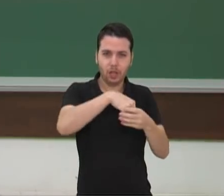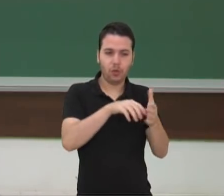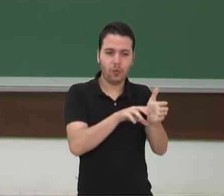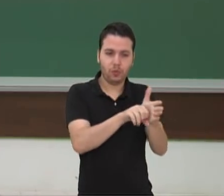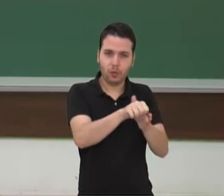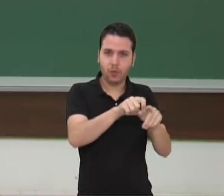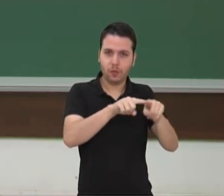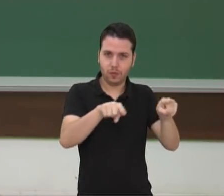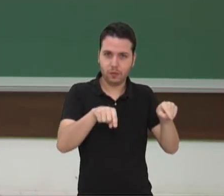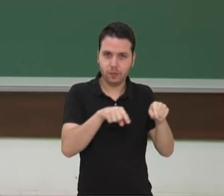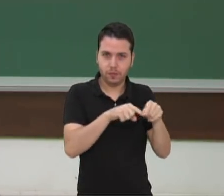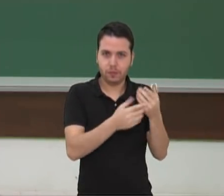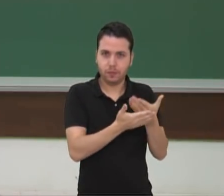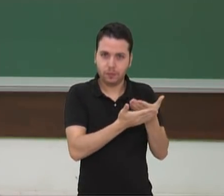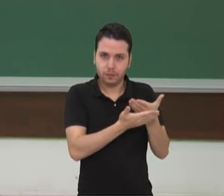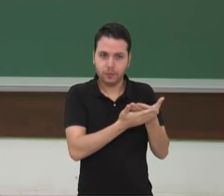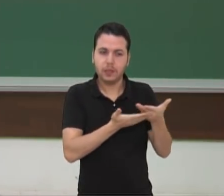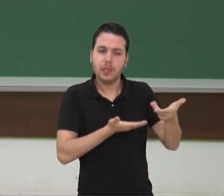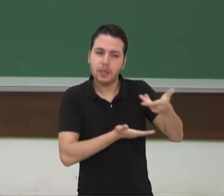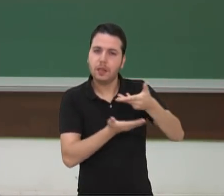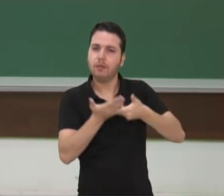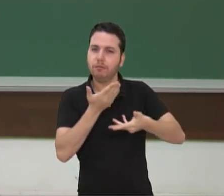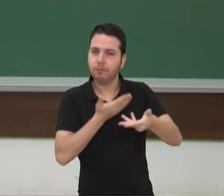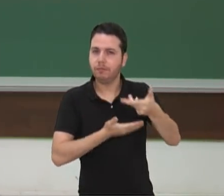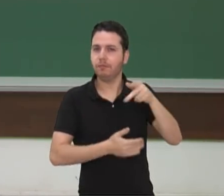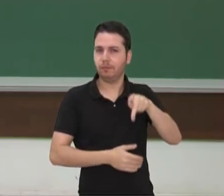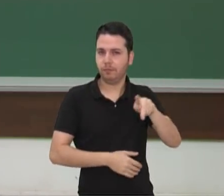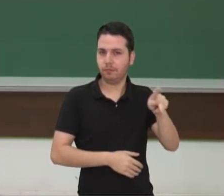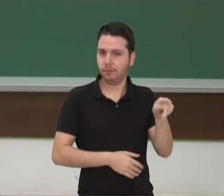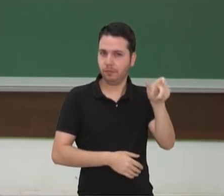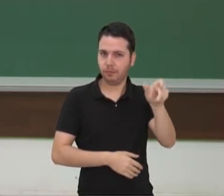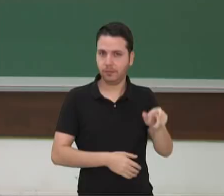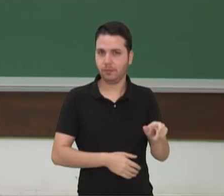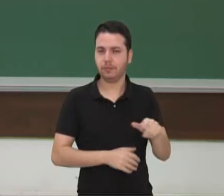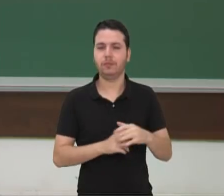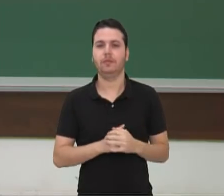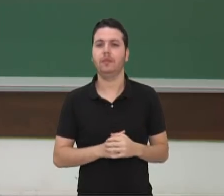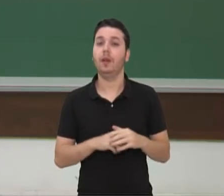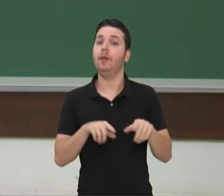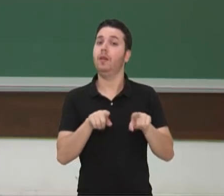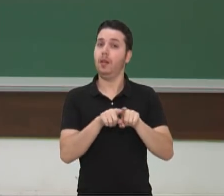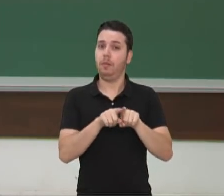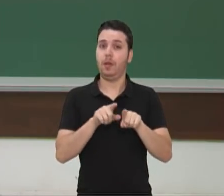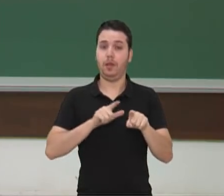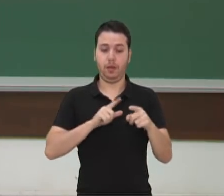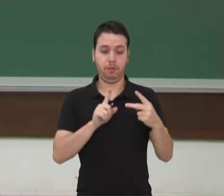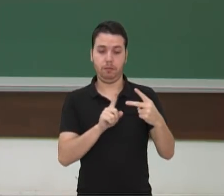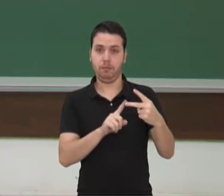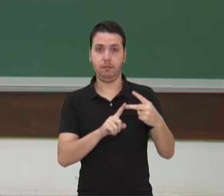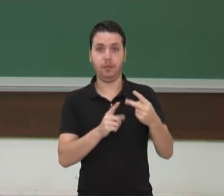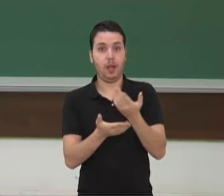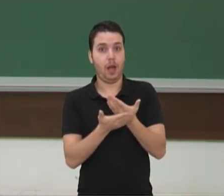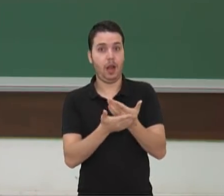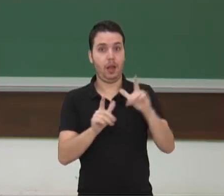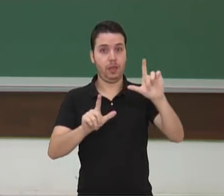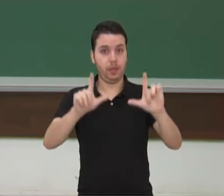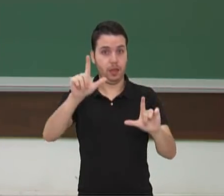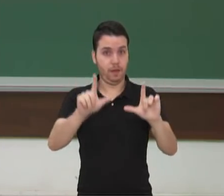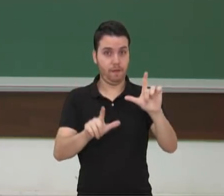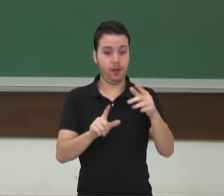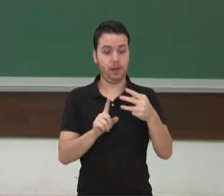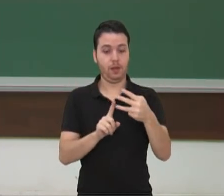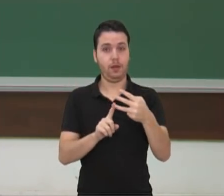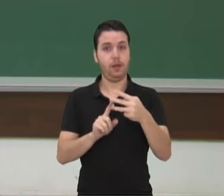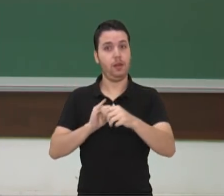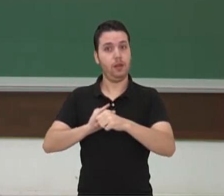está interagindo com a sua professora. Nós temos aula também pela TV, pela internet, né?